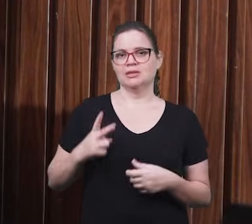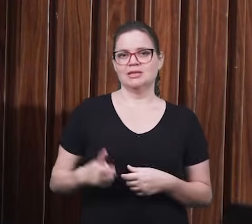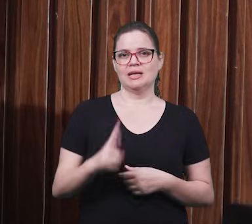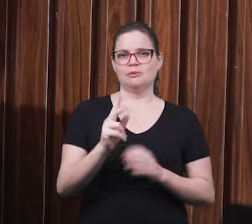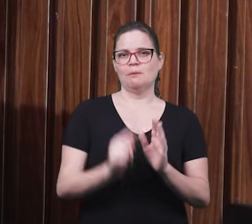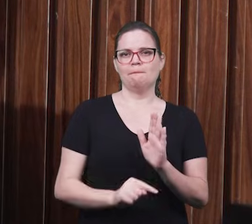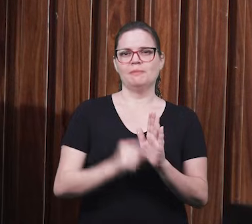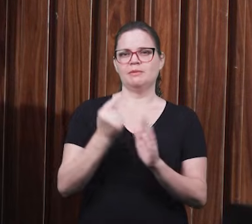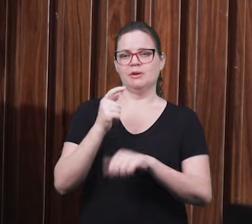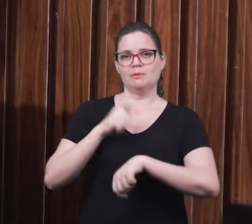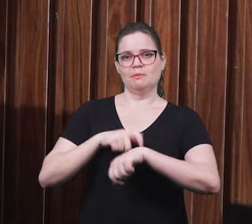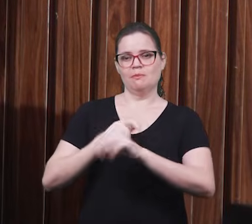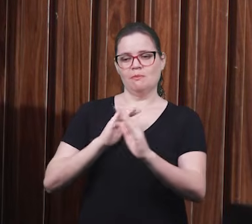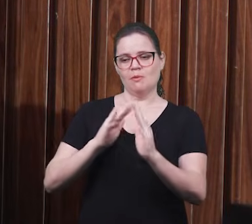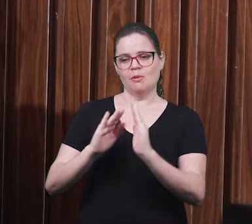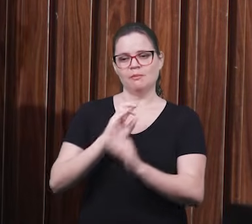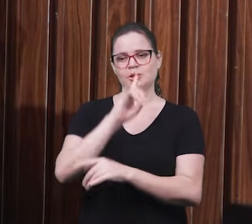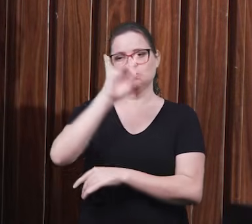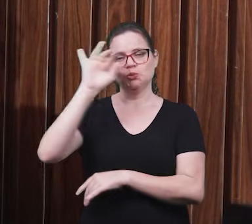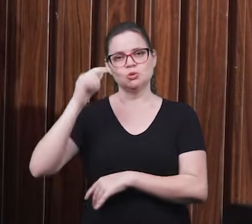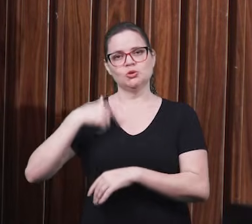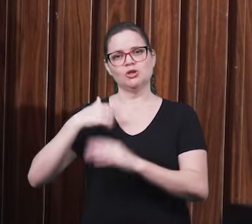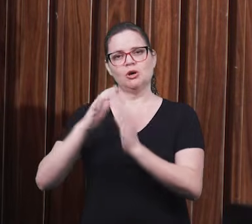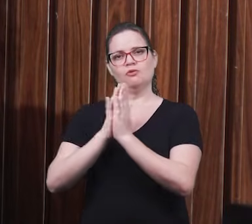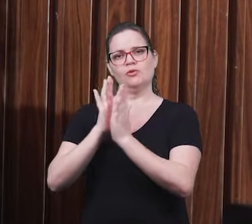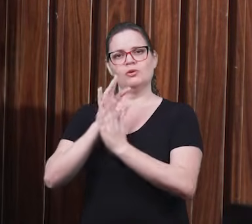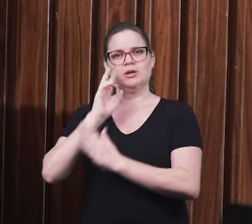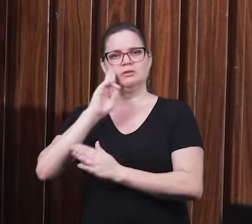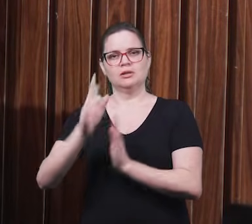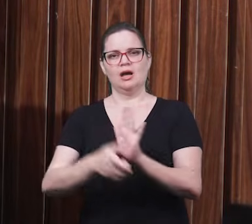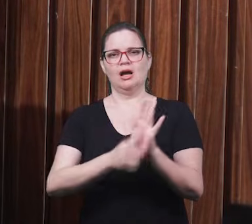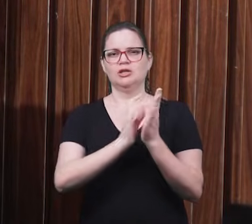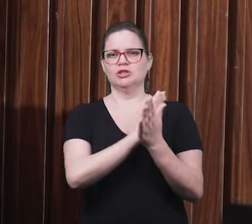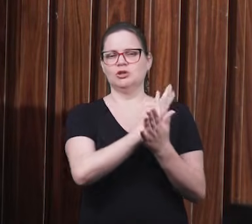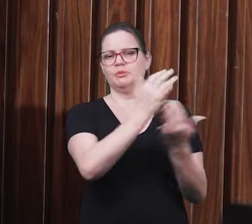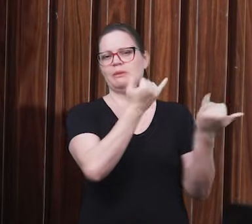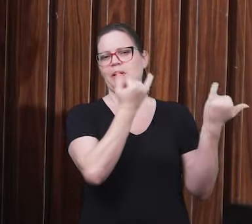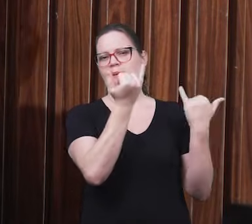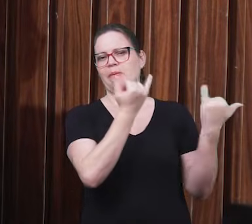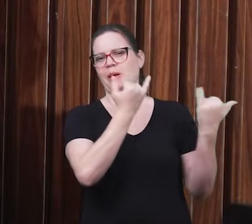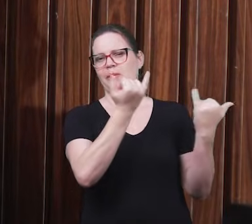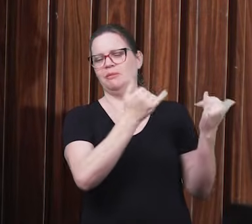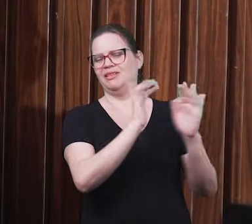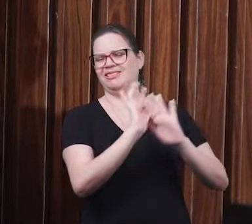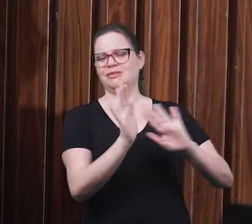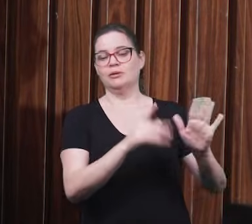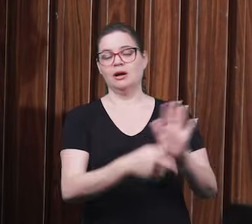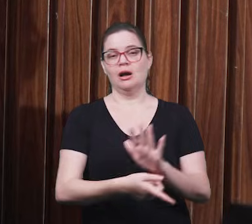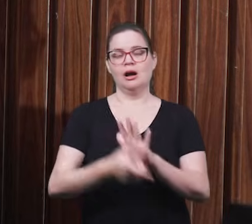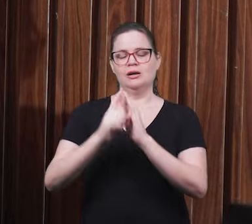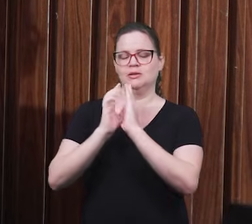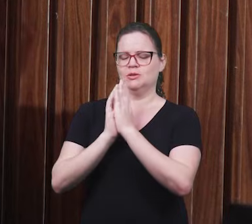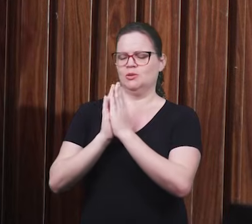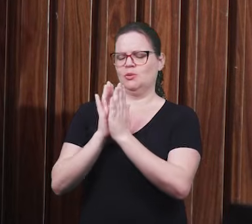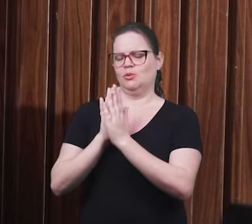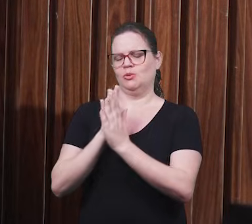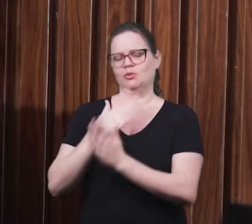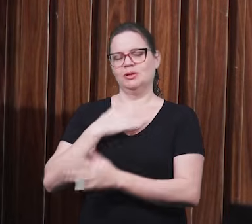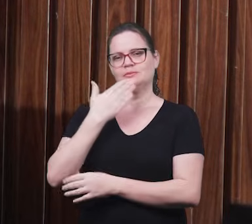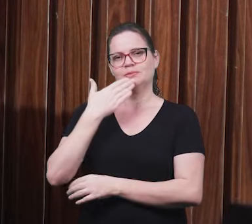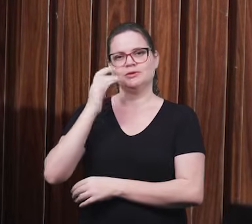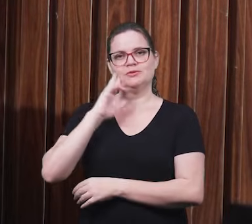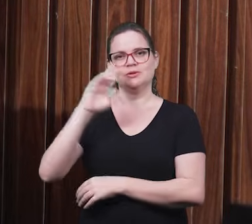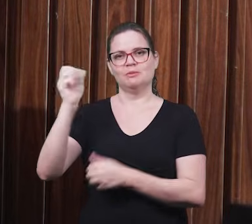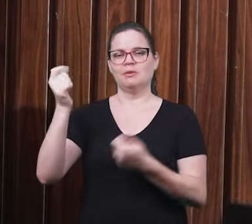A primeira hora do dia, né? Antes de ouvir aquilo que, do burburinho do mundo, né, vem ao nosso ouvido, né? É a